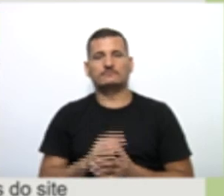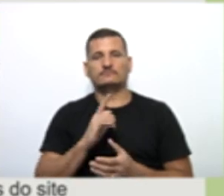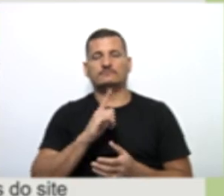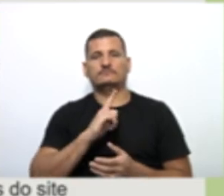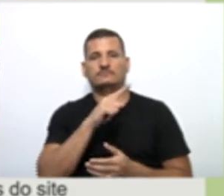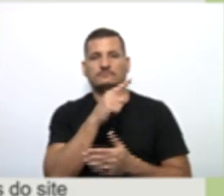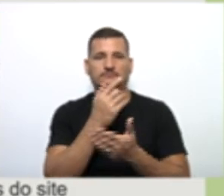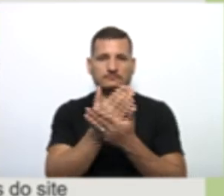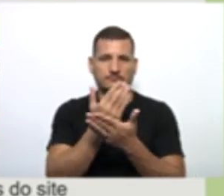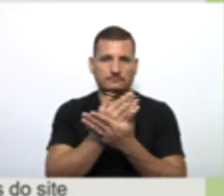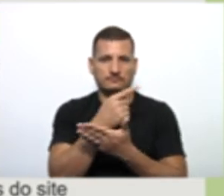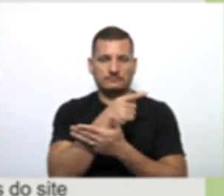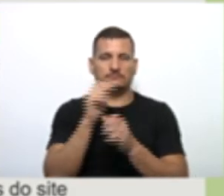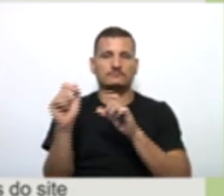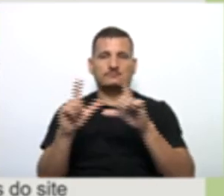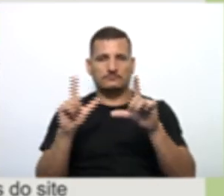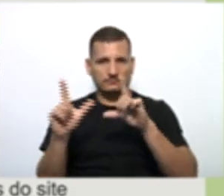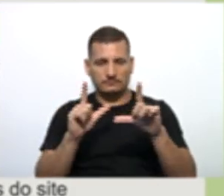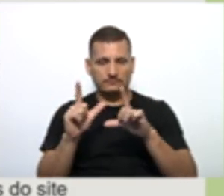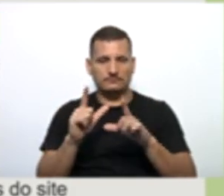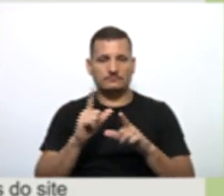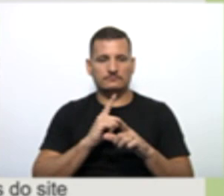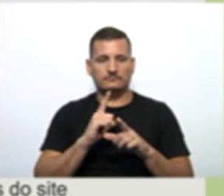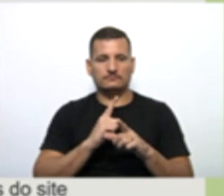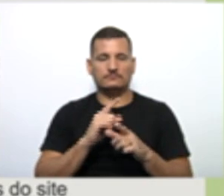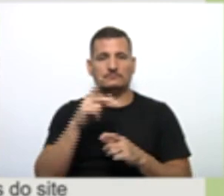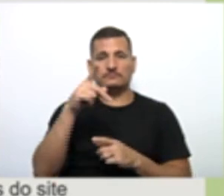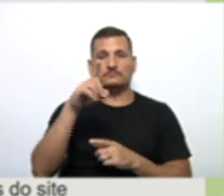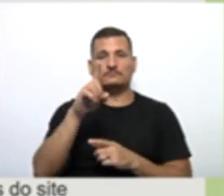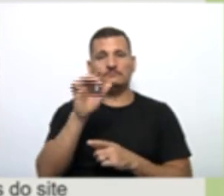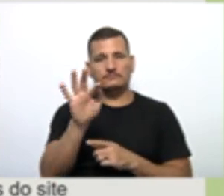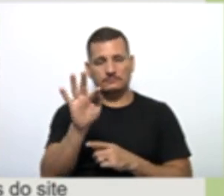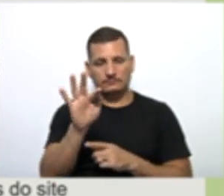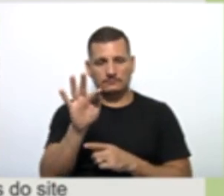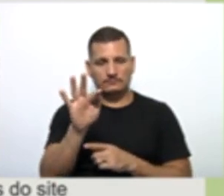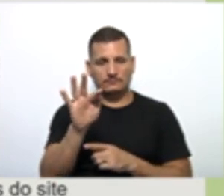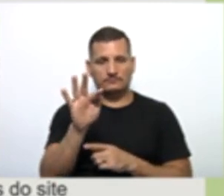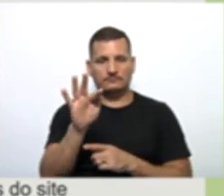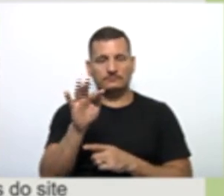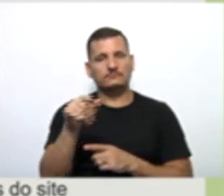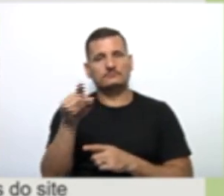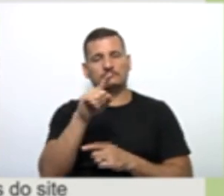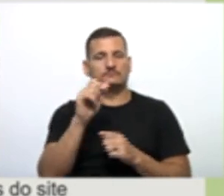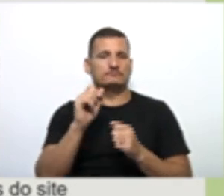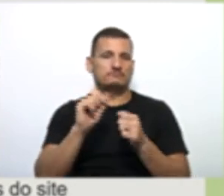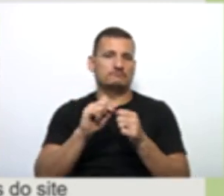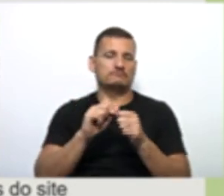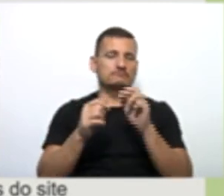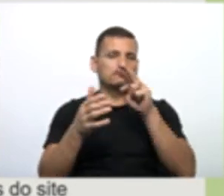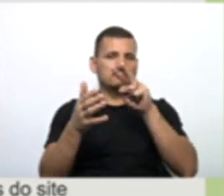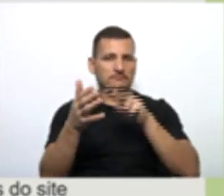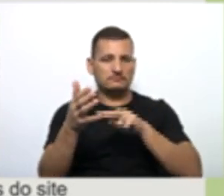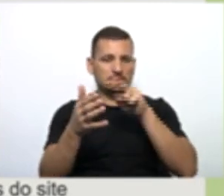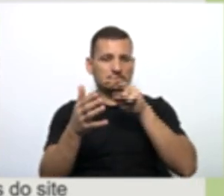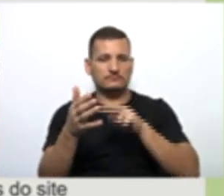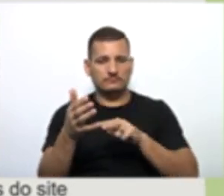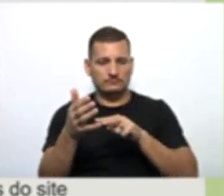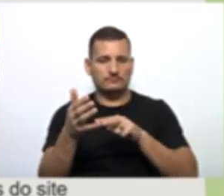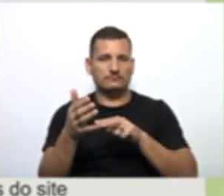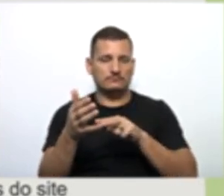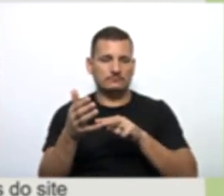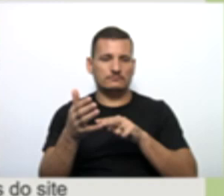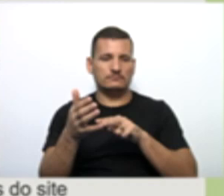aula em slide, PowerPoint, PPT em PDF, para vocês depois fazerem uma releitura, fazer um retorno